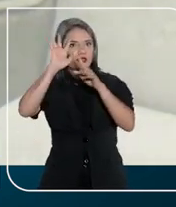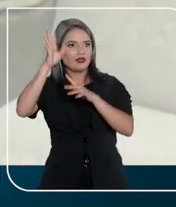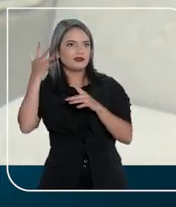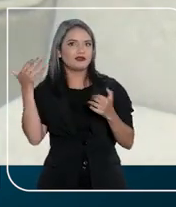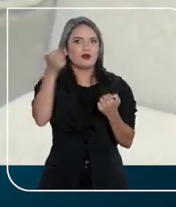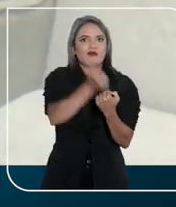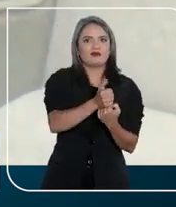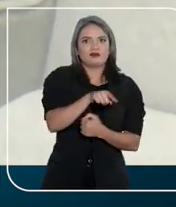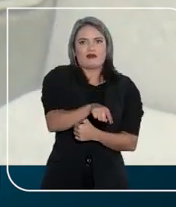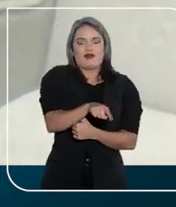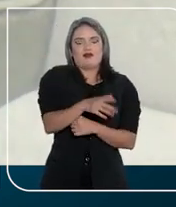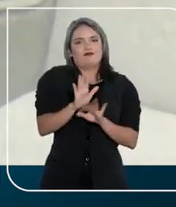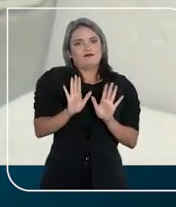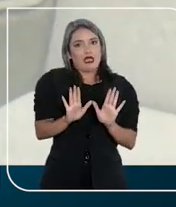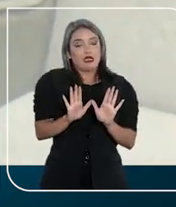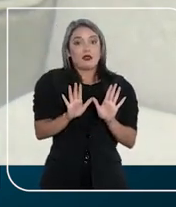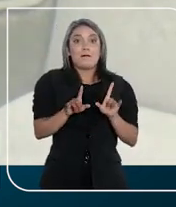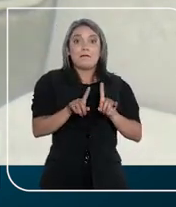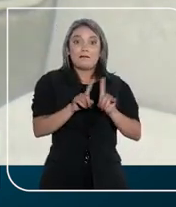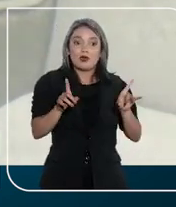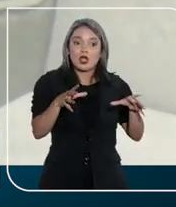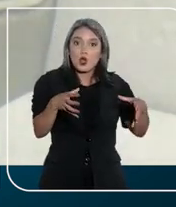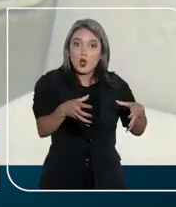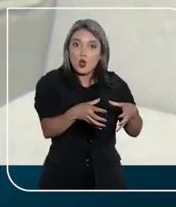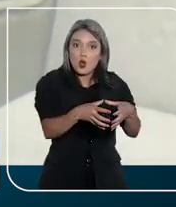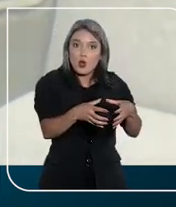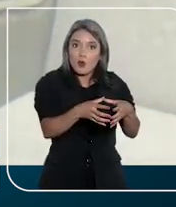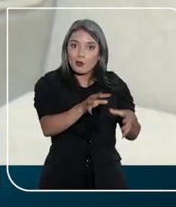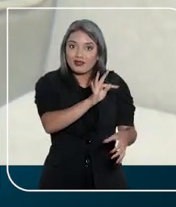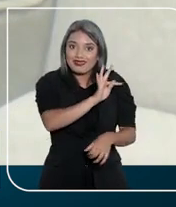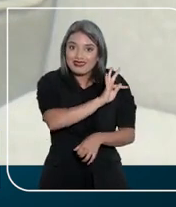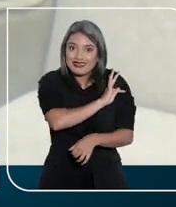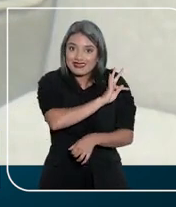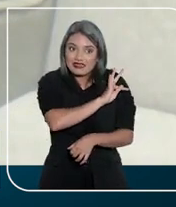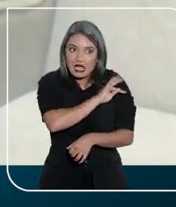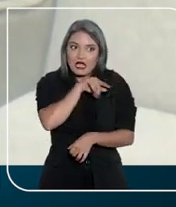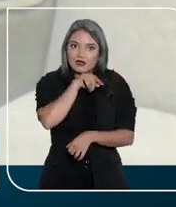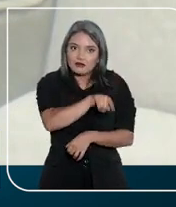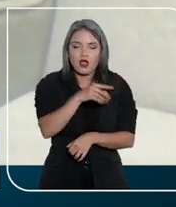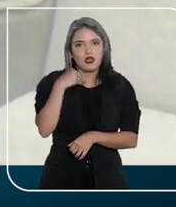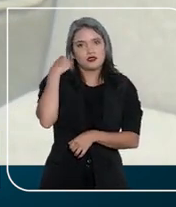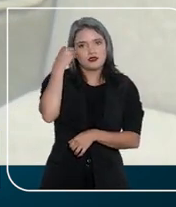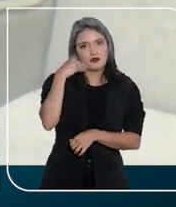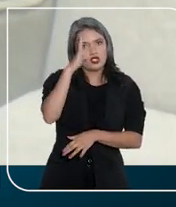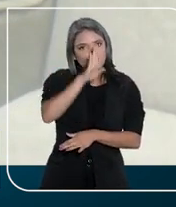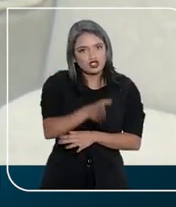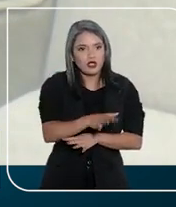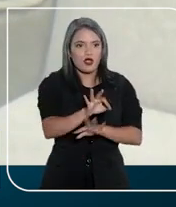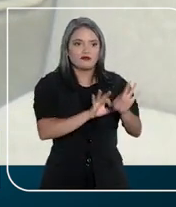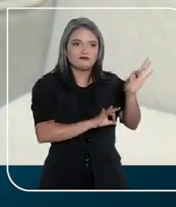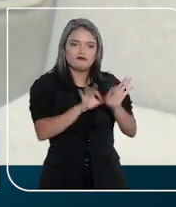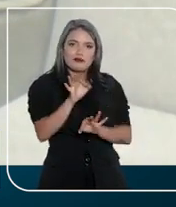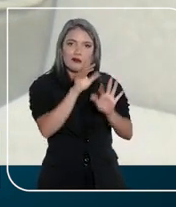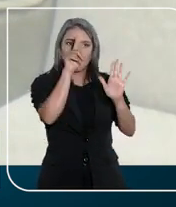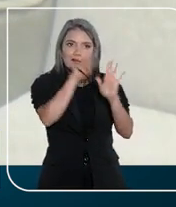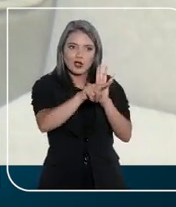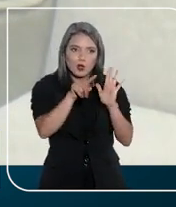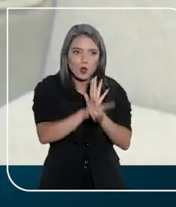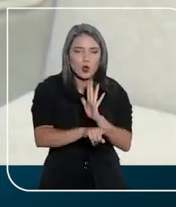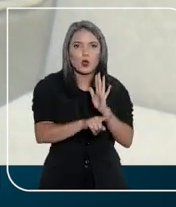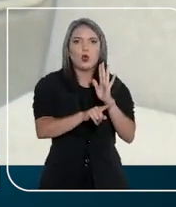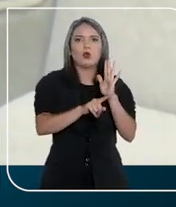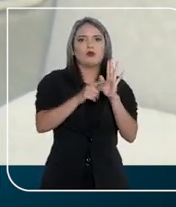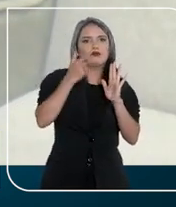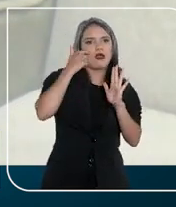verdade, o órgão técnico, que supostamente tem expertise para elaborar aquelas questões e para corrigi-las